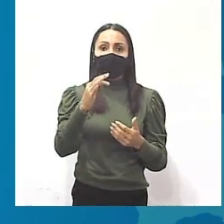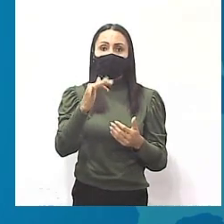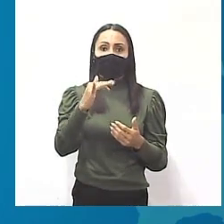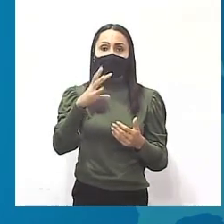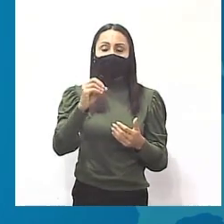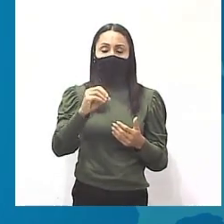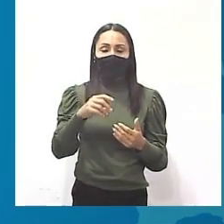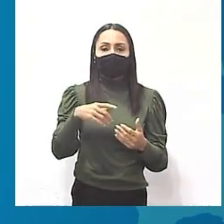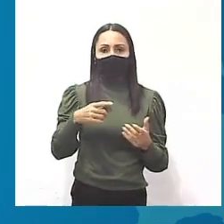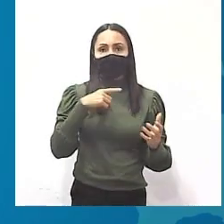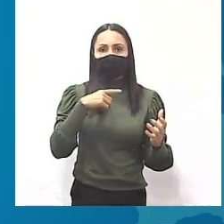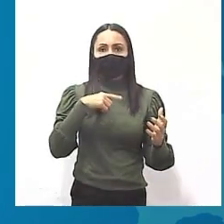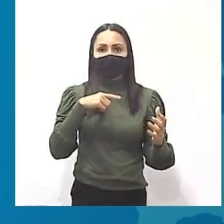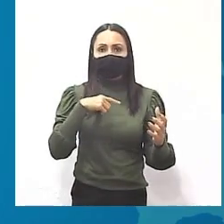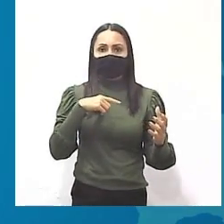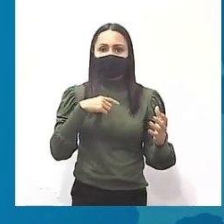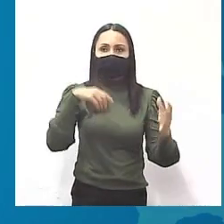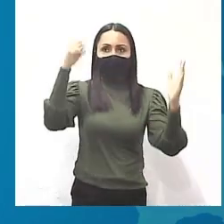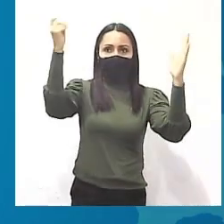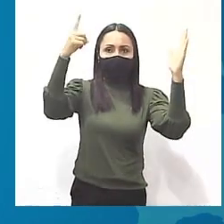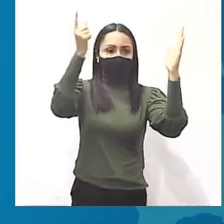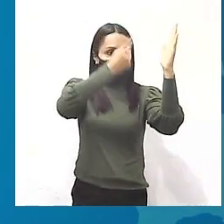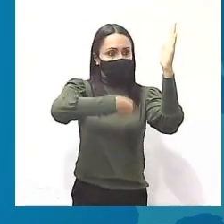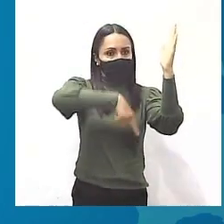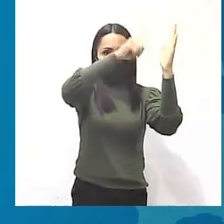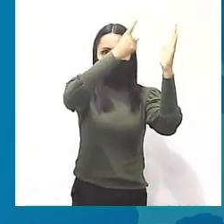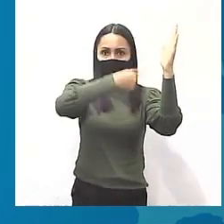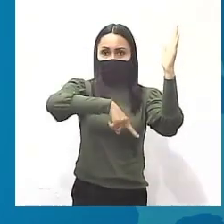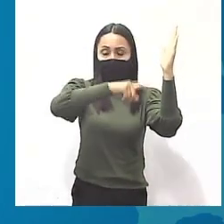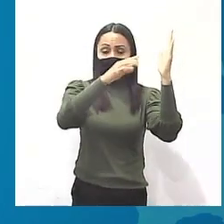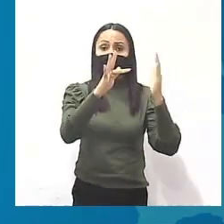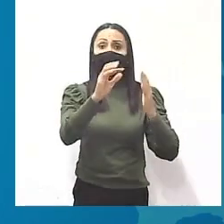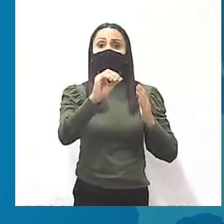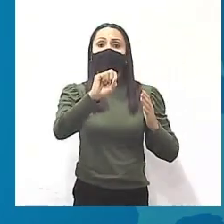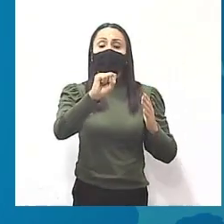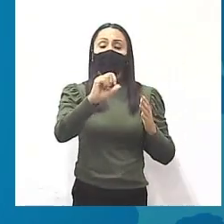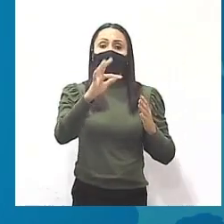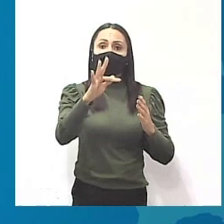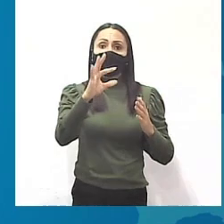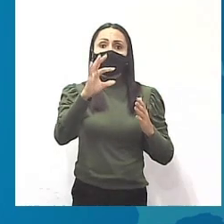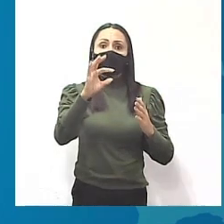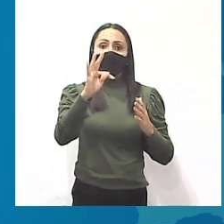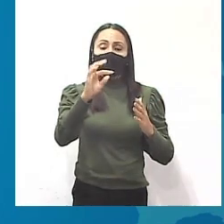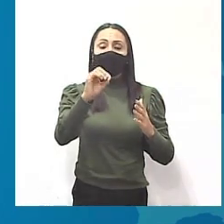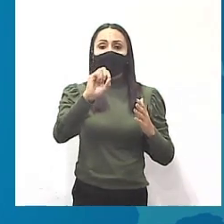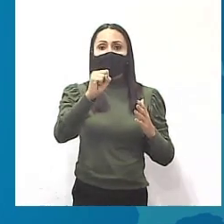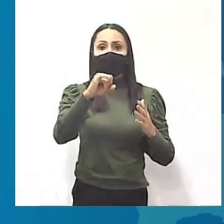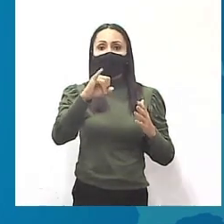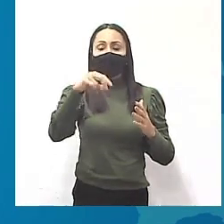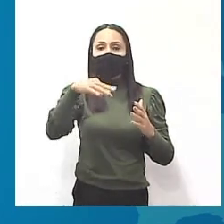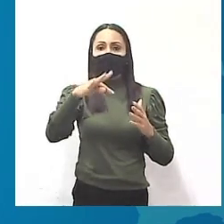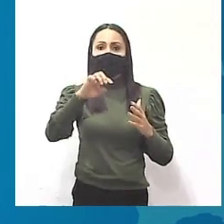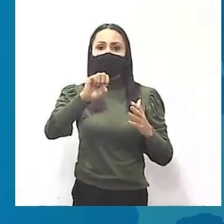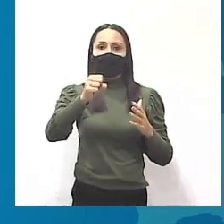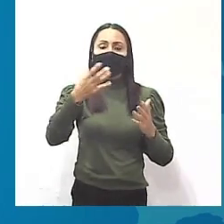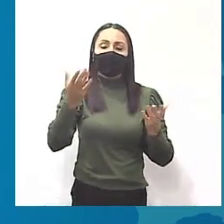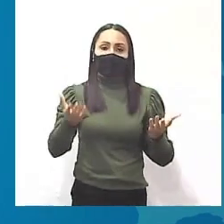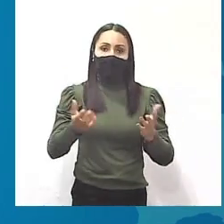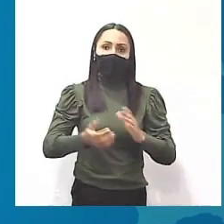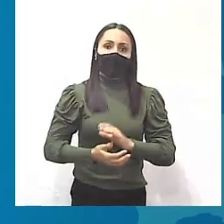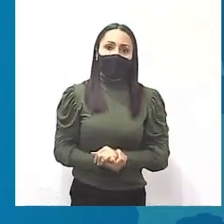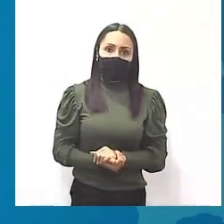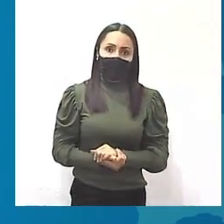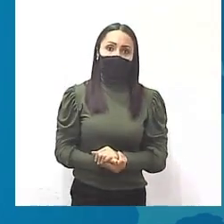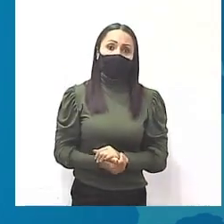fotossíntese. Ele não só vai produzir seu próprio alimento, não. Ele produz, além do seu próprio alimento, que a gente chama de glicose, ele